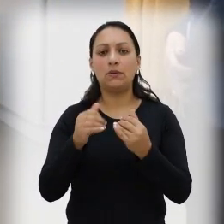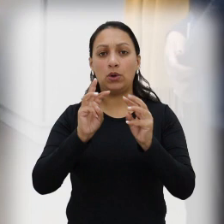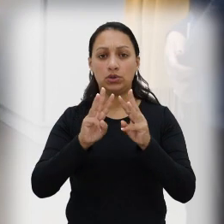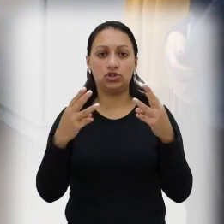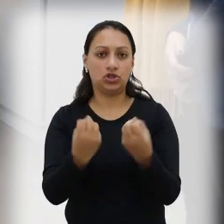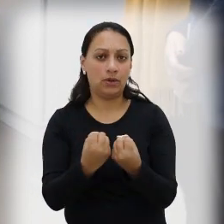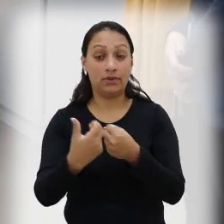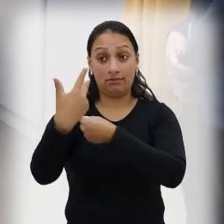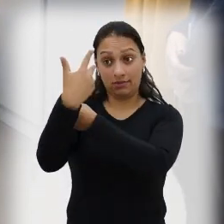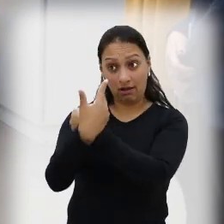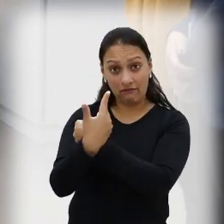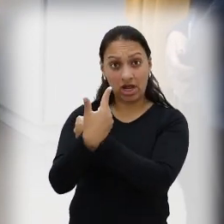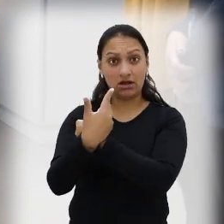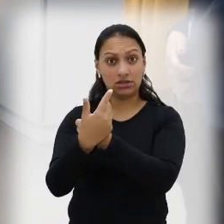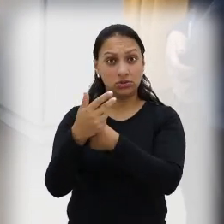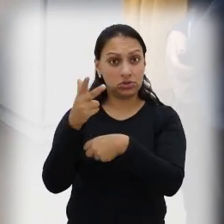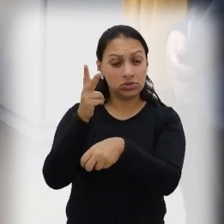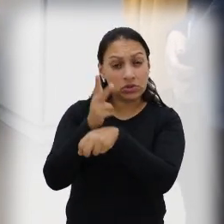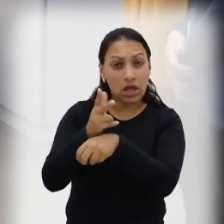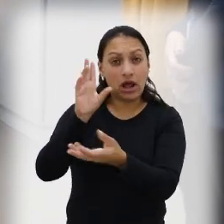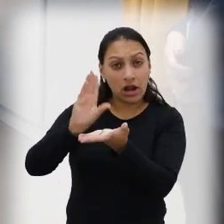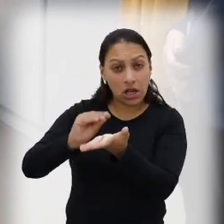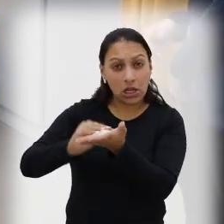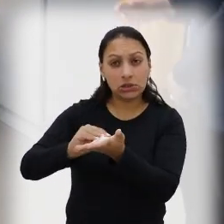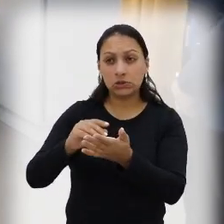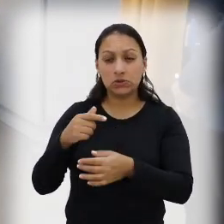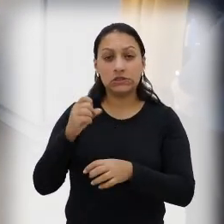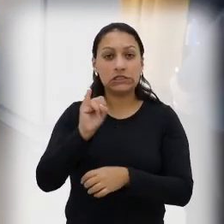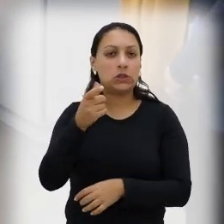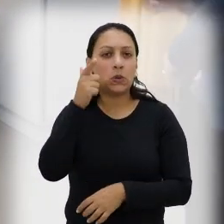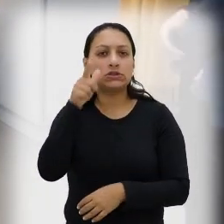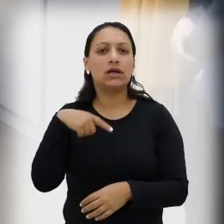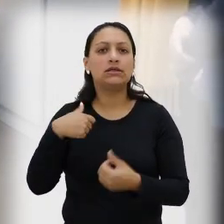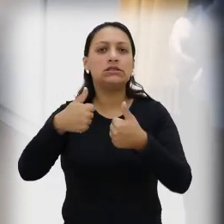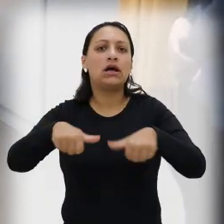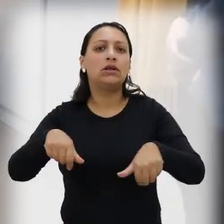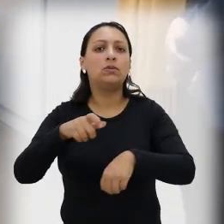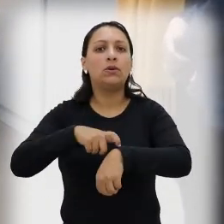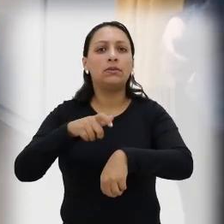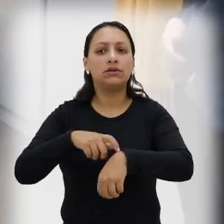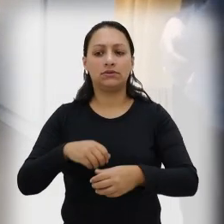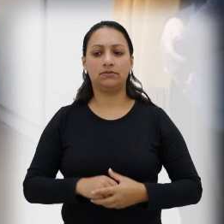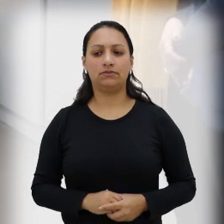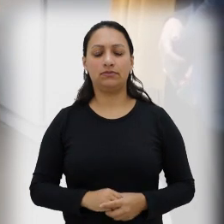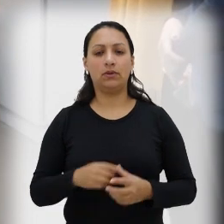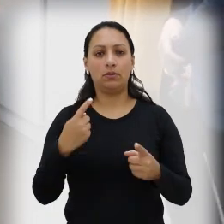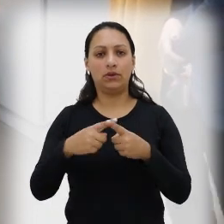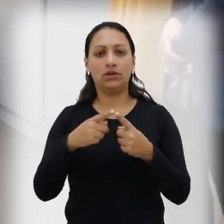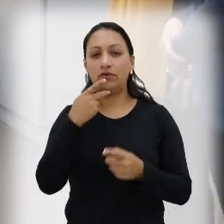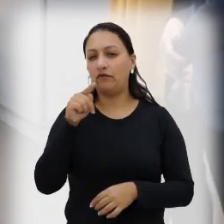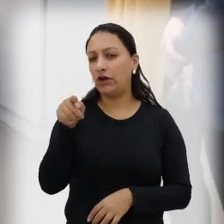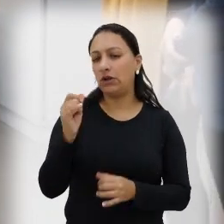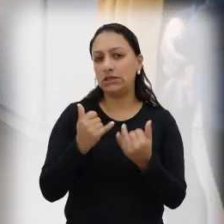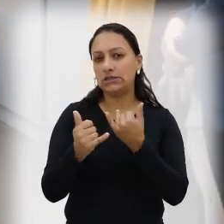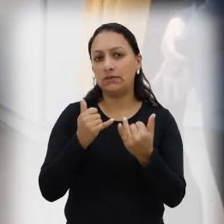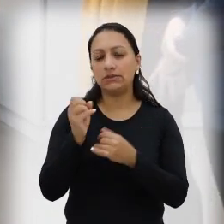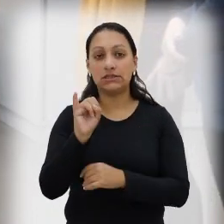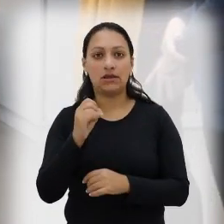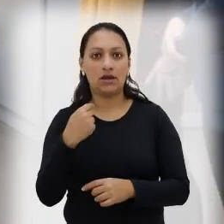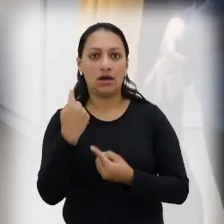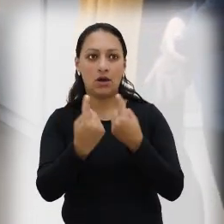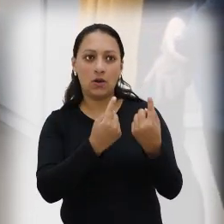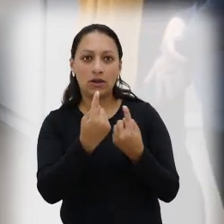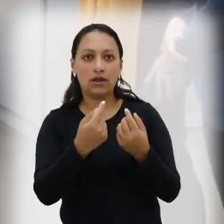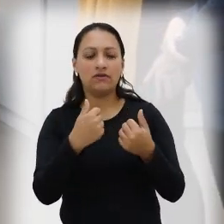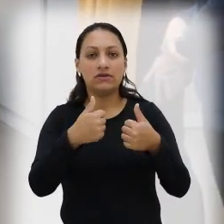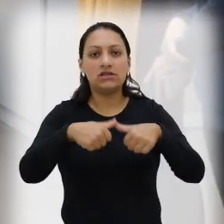momento, se a gente pode se atualizar depois. Não, desculpa, é porque tu falou da questão da dobradinha, né? Então, por exemplo, assim, alguém vai estar lá